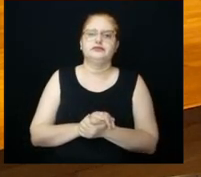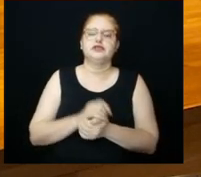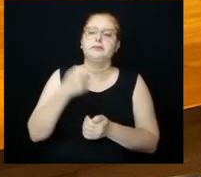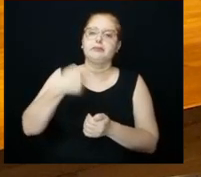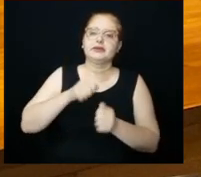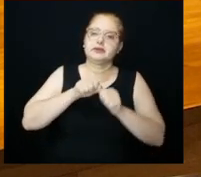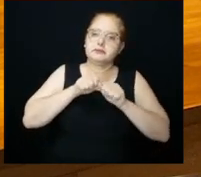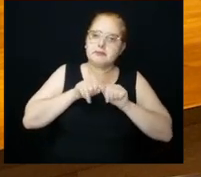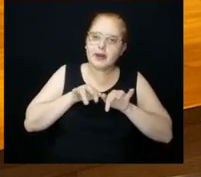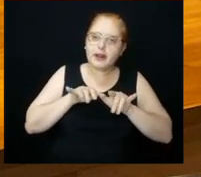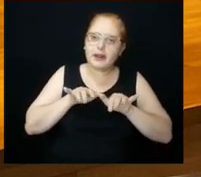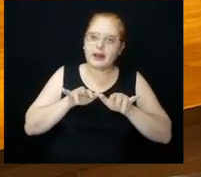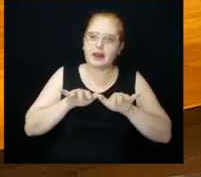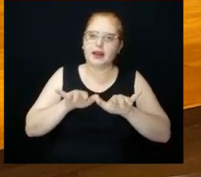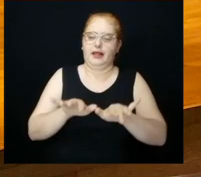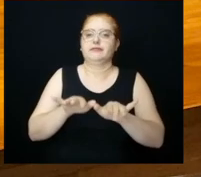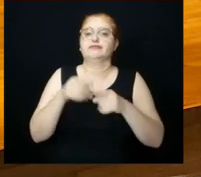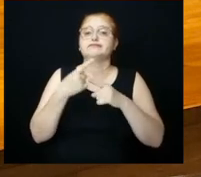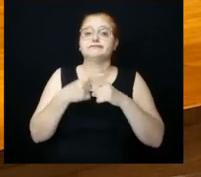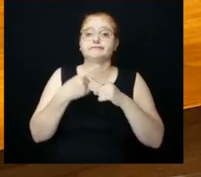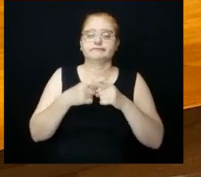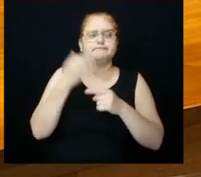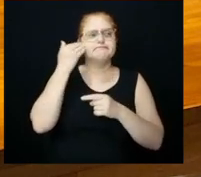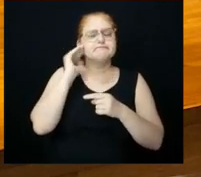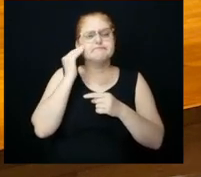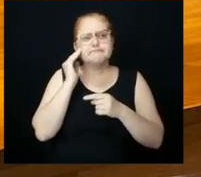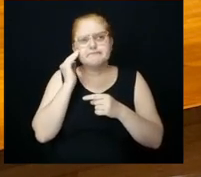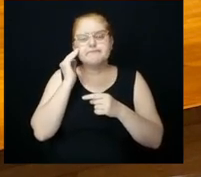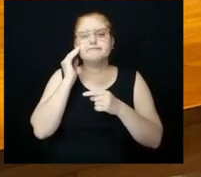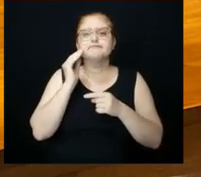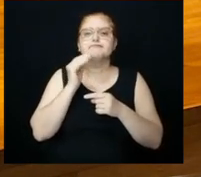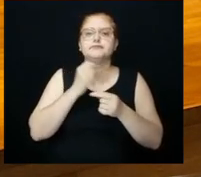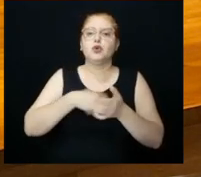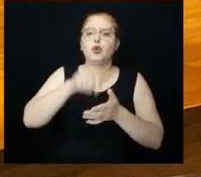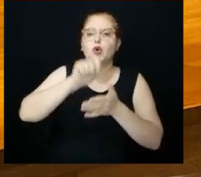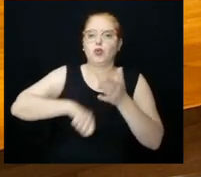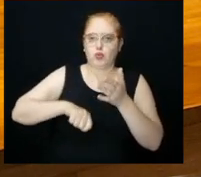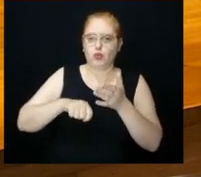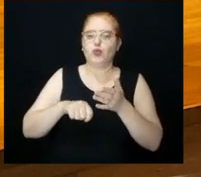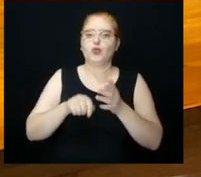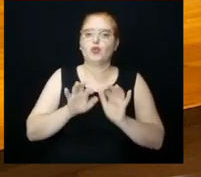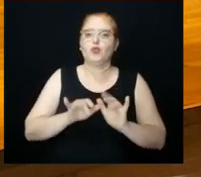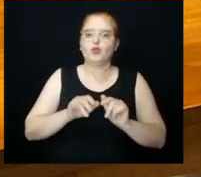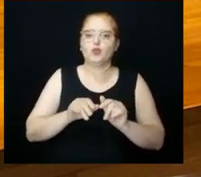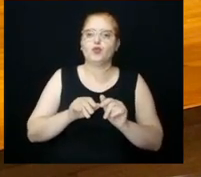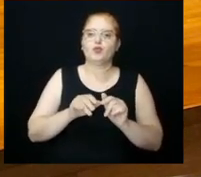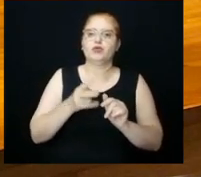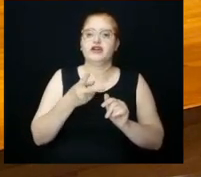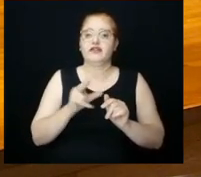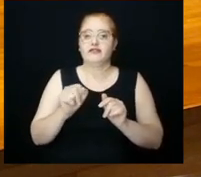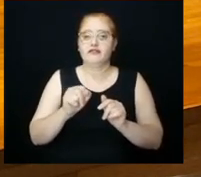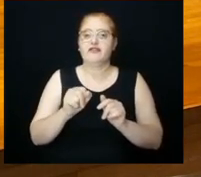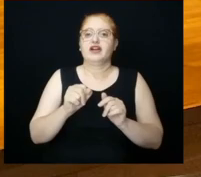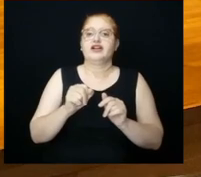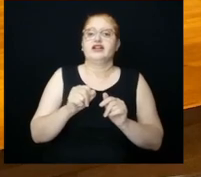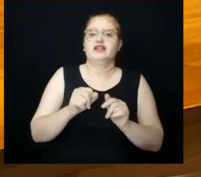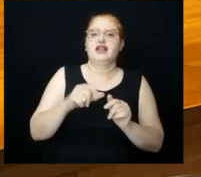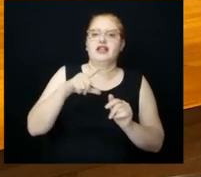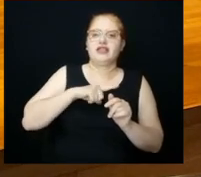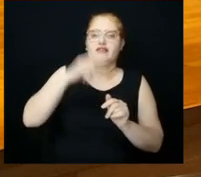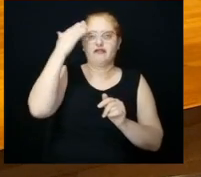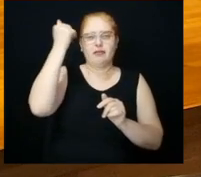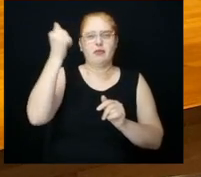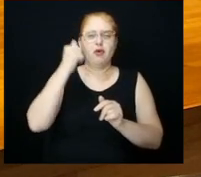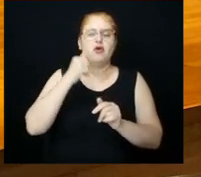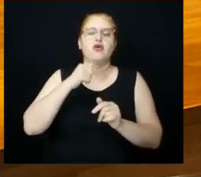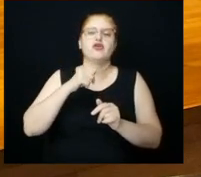difundida, né? Porque ele entende que um escritor que escreve e que vai ser reconhecido numa língua inglesa, numa língua francesa,